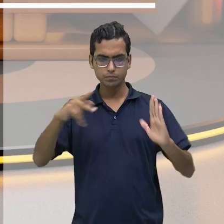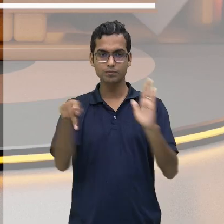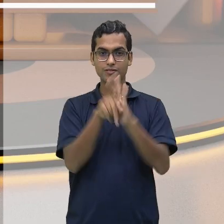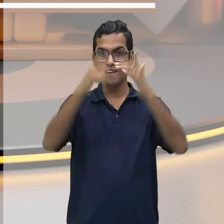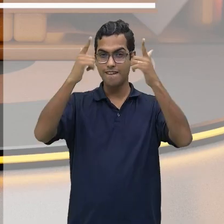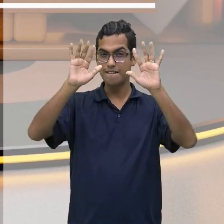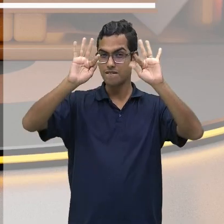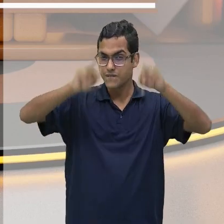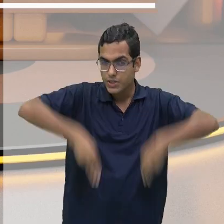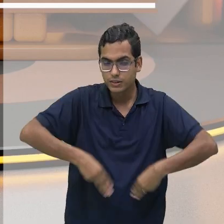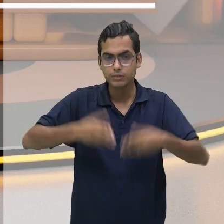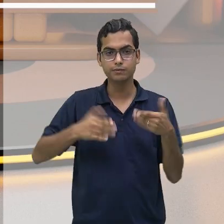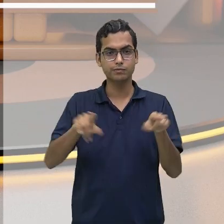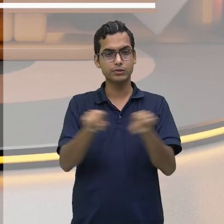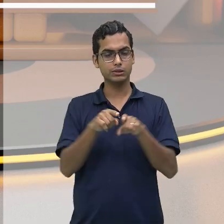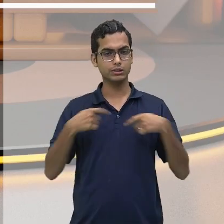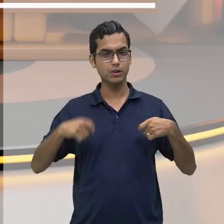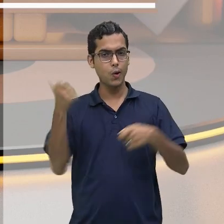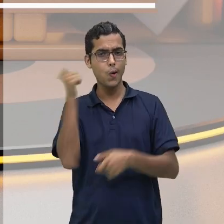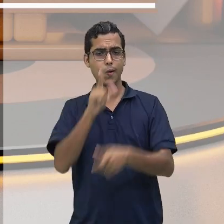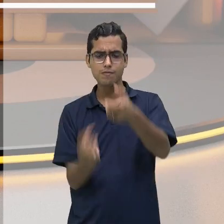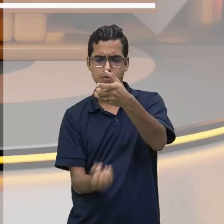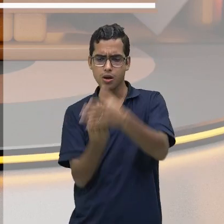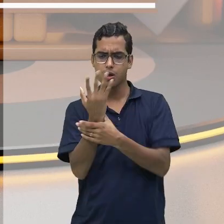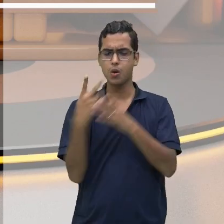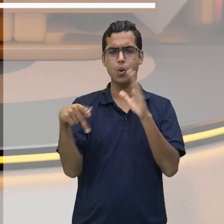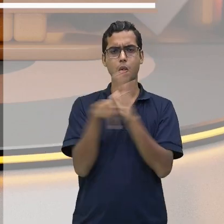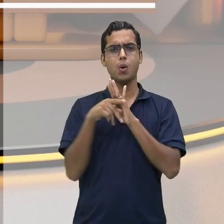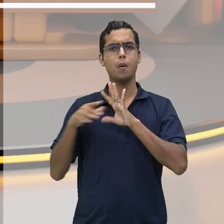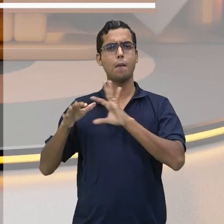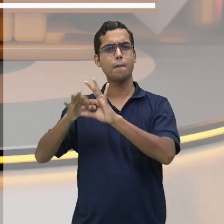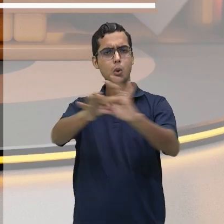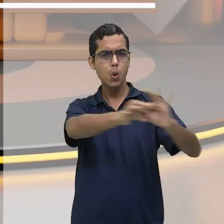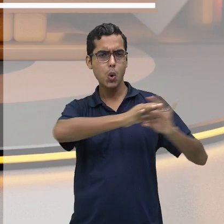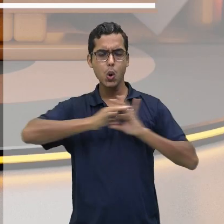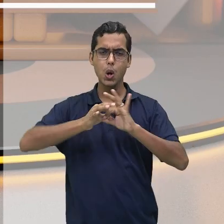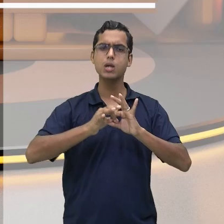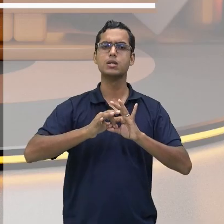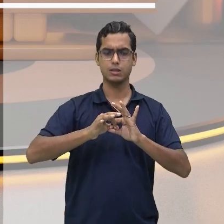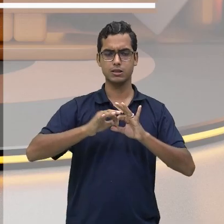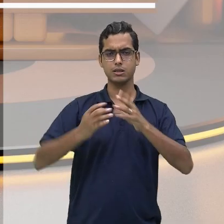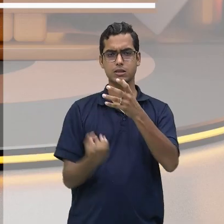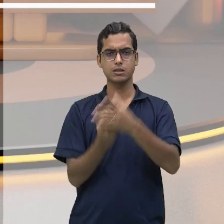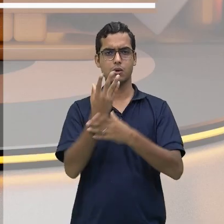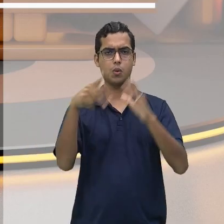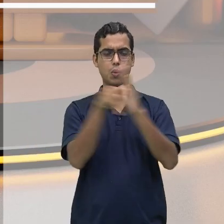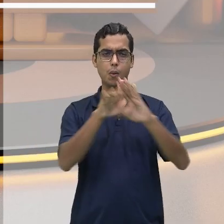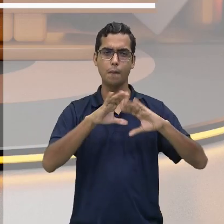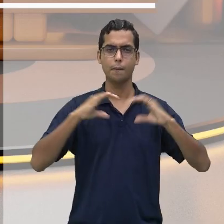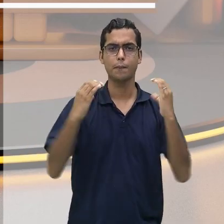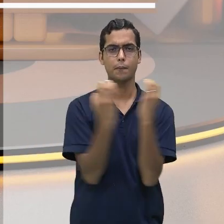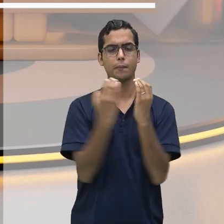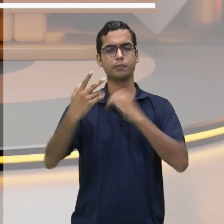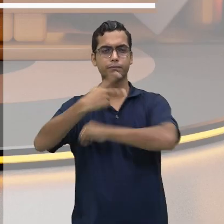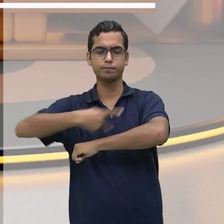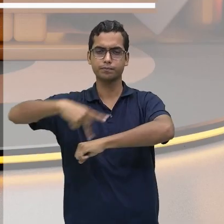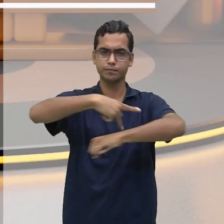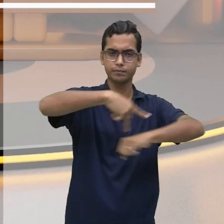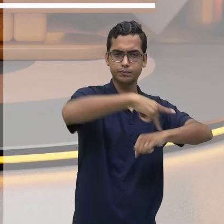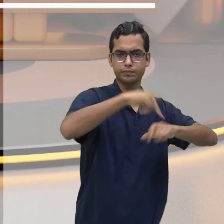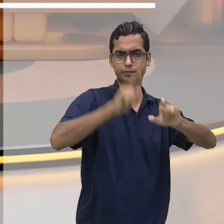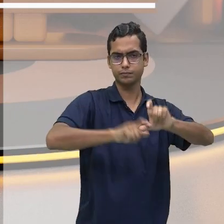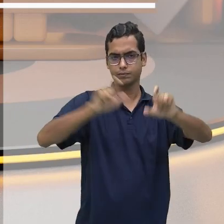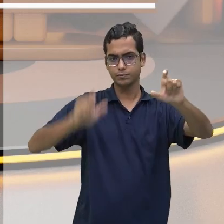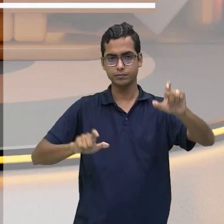essa necessidade de criar essa integração que acabou surgindo a Comunidade dos Estados Independentes, e também